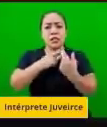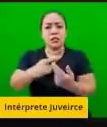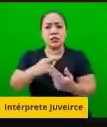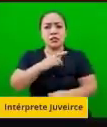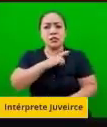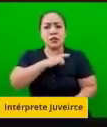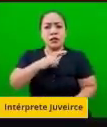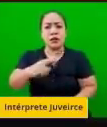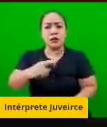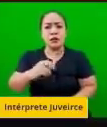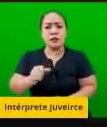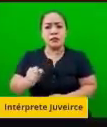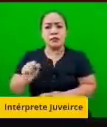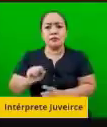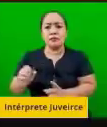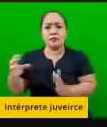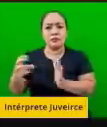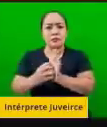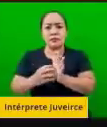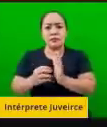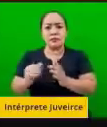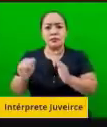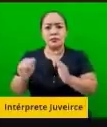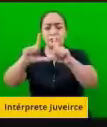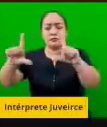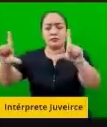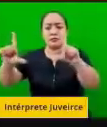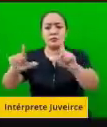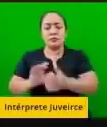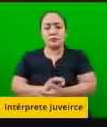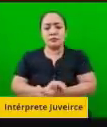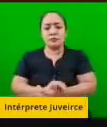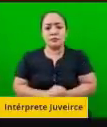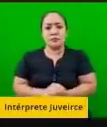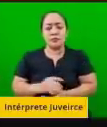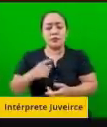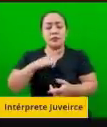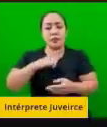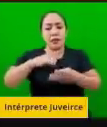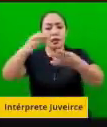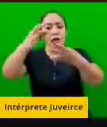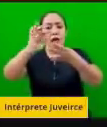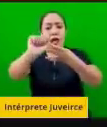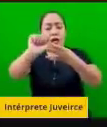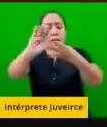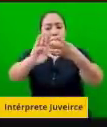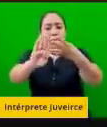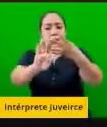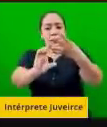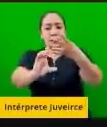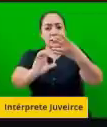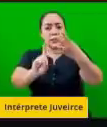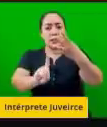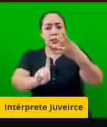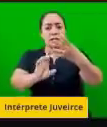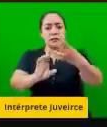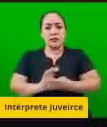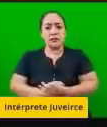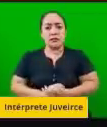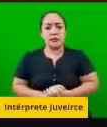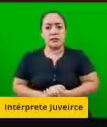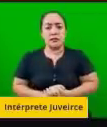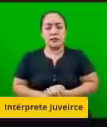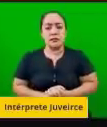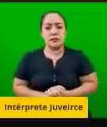do quadro. Nós temos aqui as 4 alternativas, 3 delas são os distratores e uma